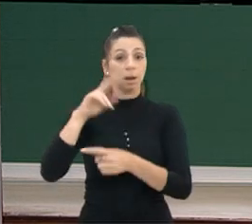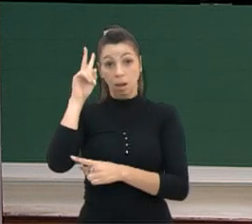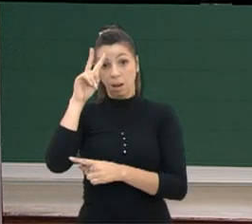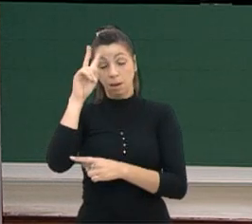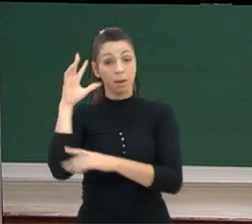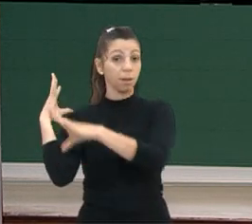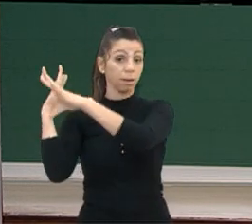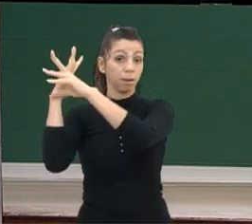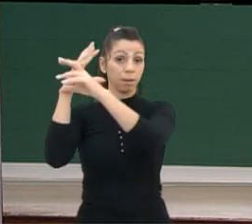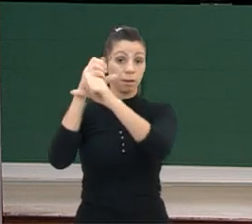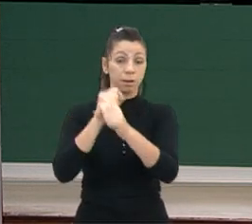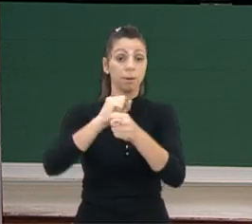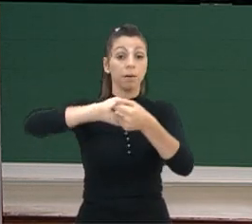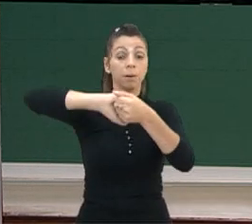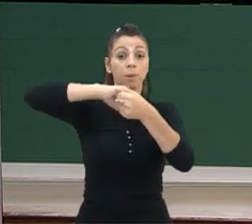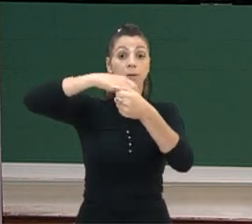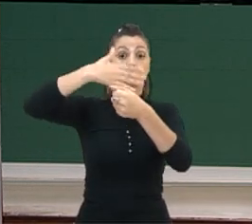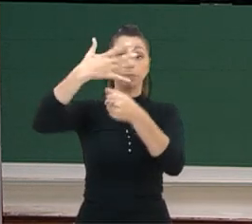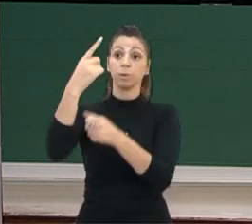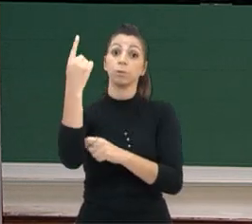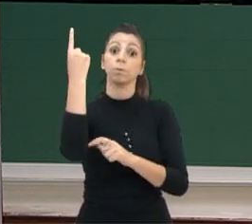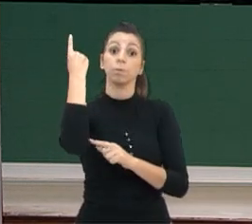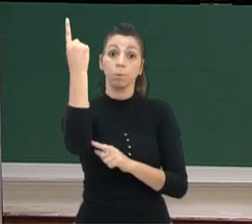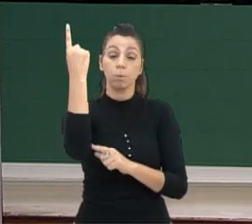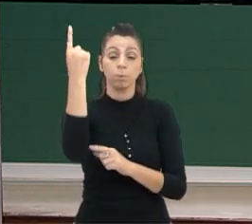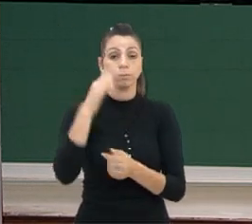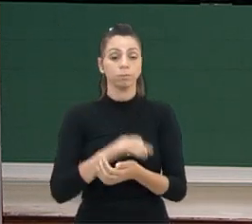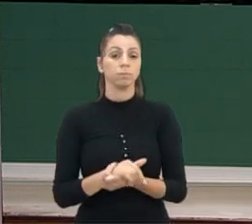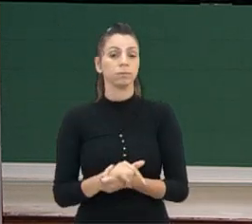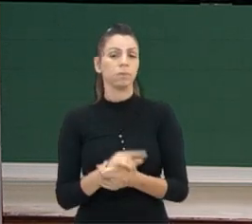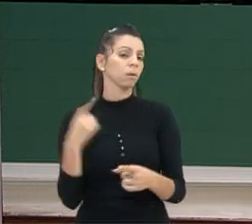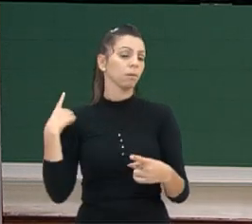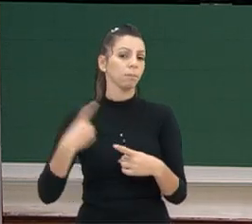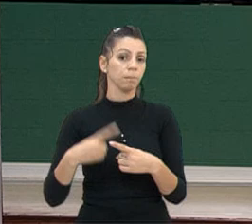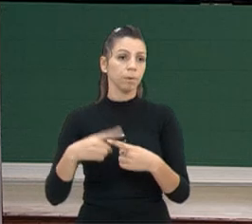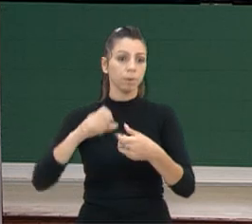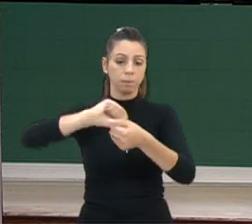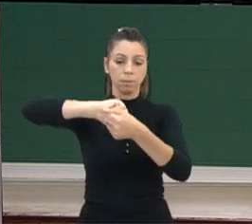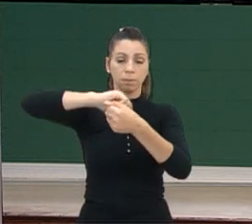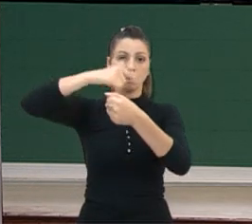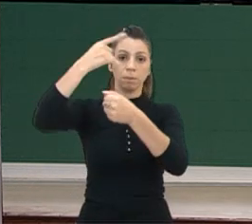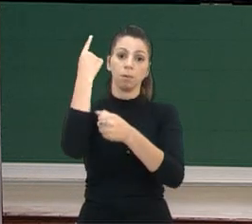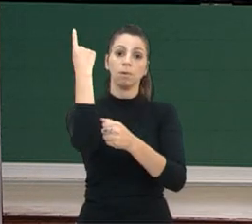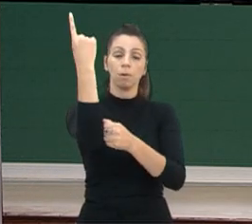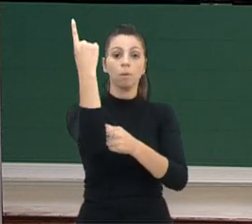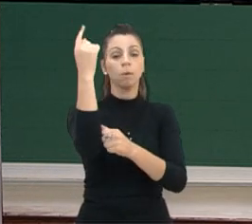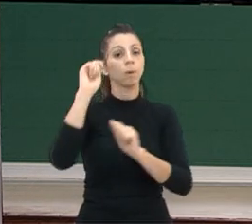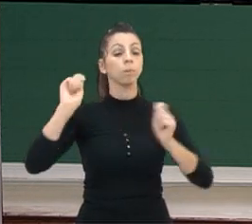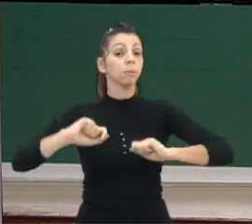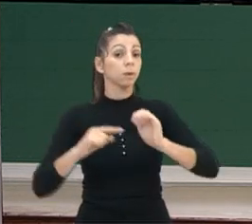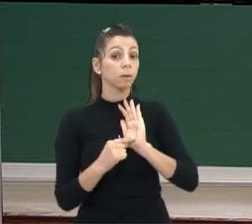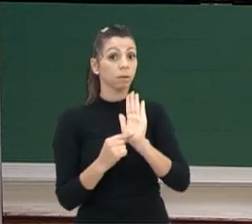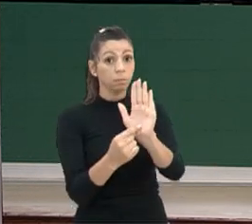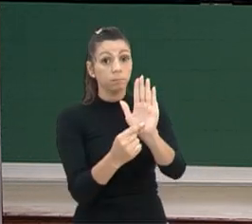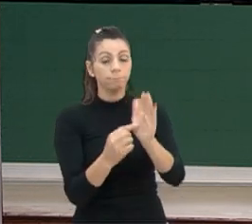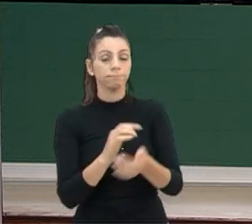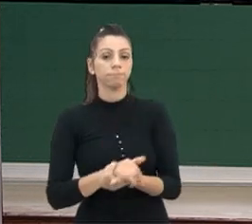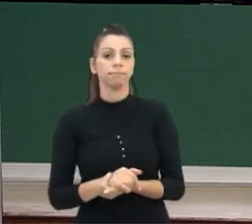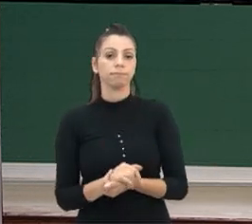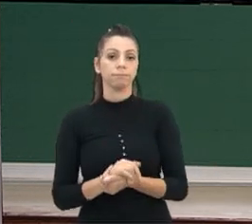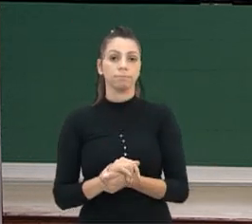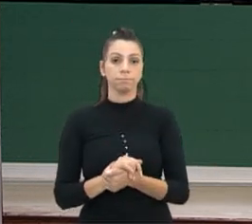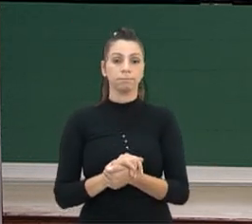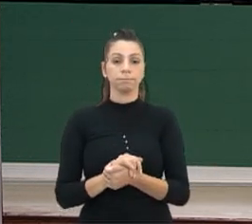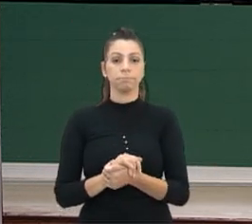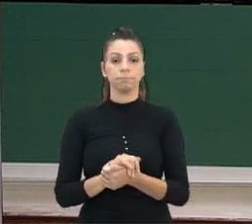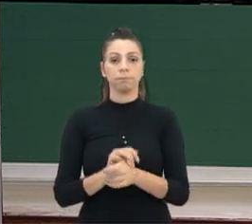lembre, o expoente vai ser 1. Por quê? Porque quando o expoente é 1, ele não precisa aparecer. Então, não tem